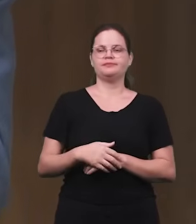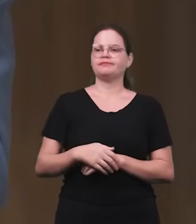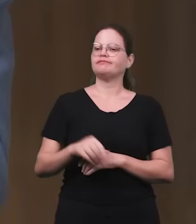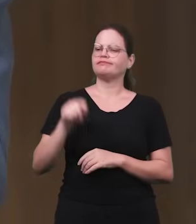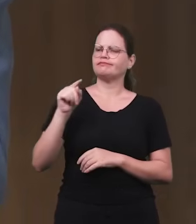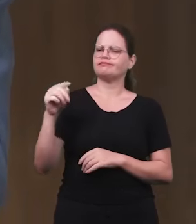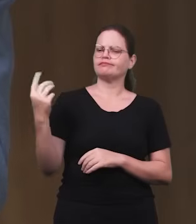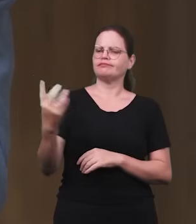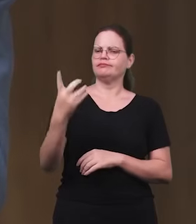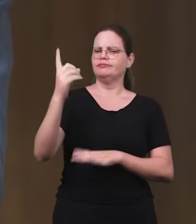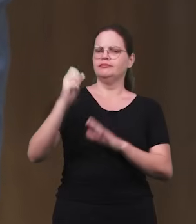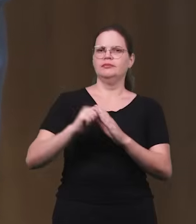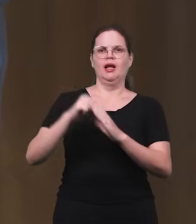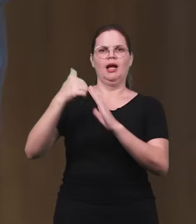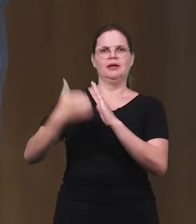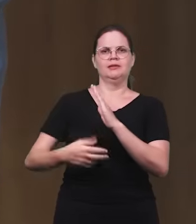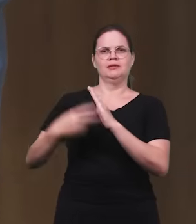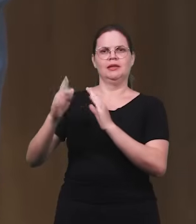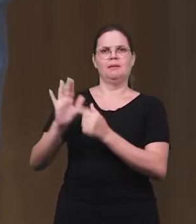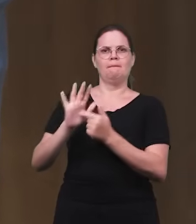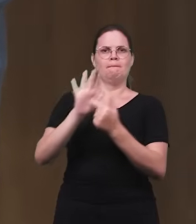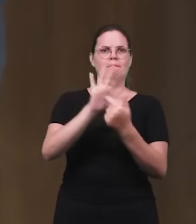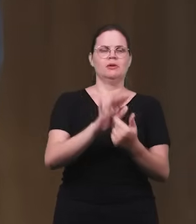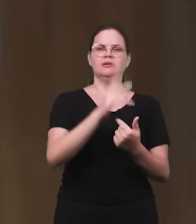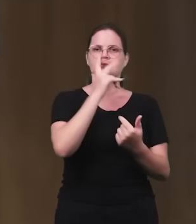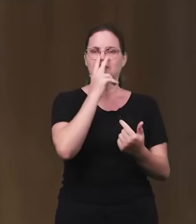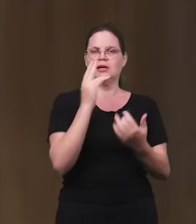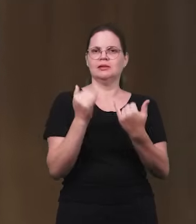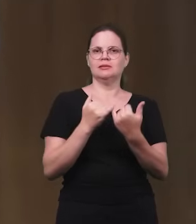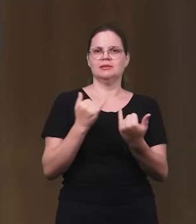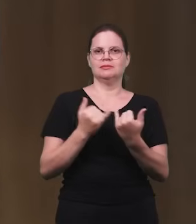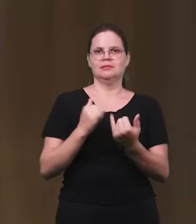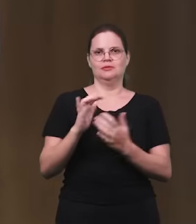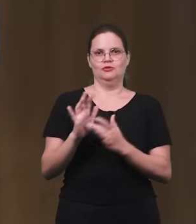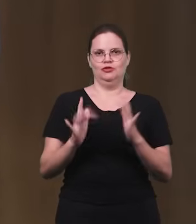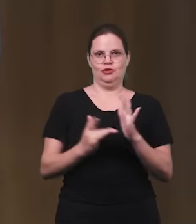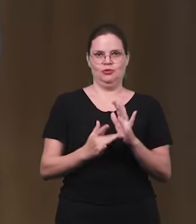uma característica de Davi que vai ser muito semelhante à do Senhor Jesus.